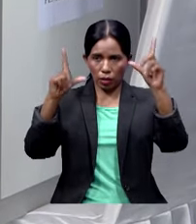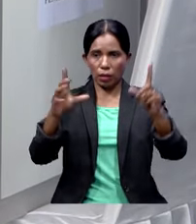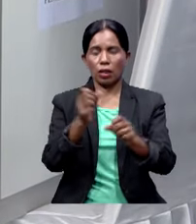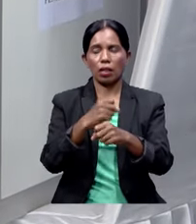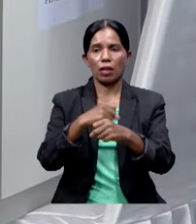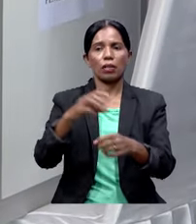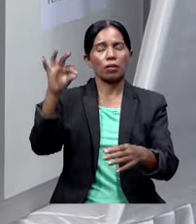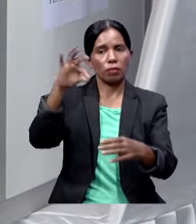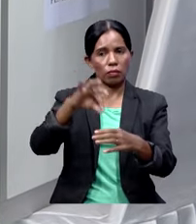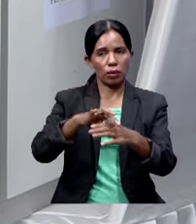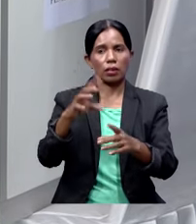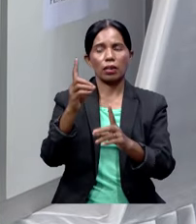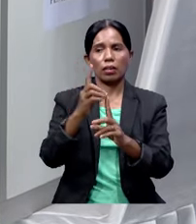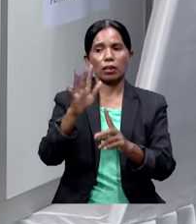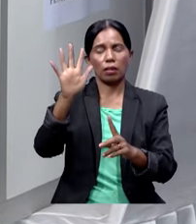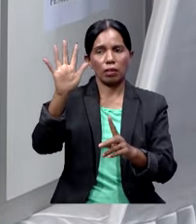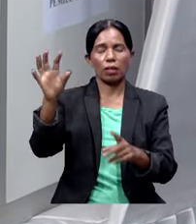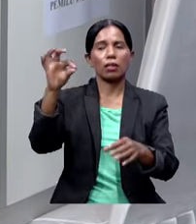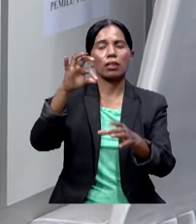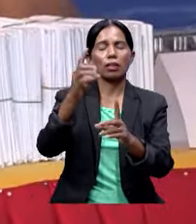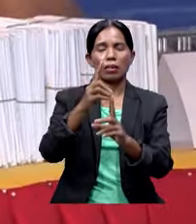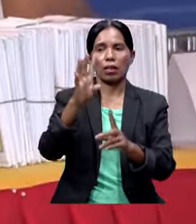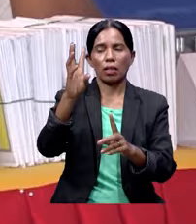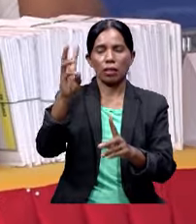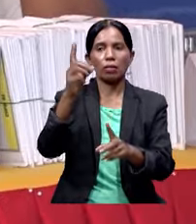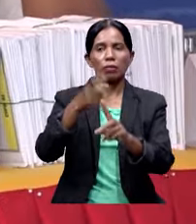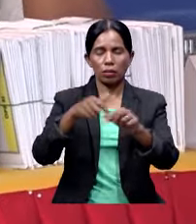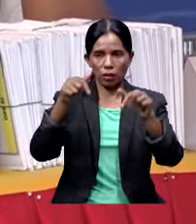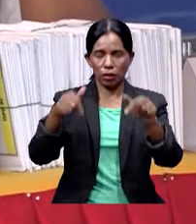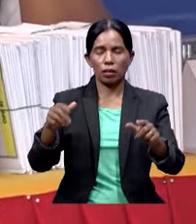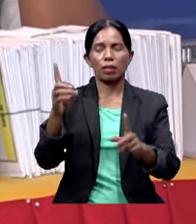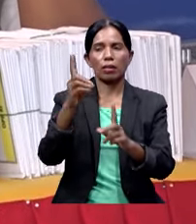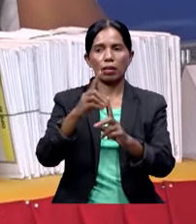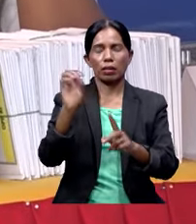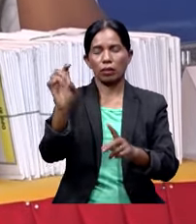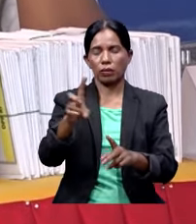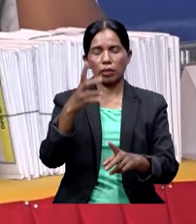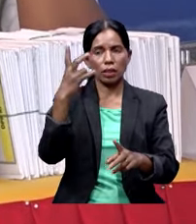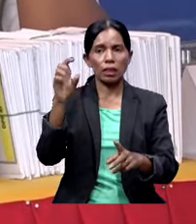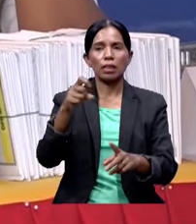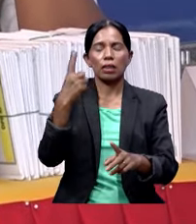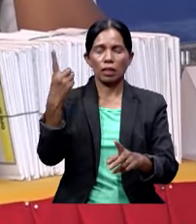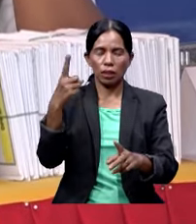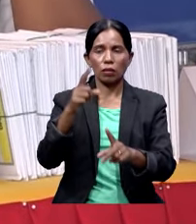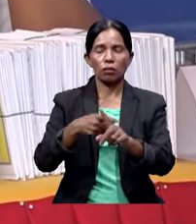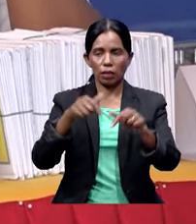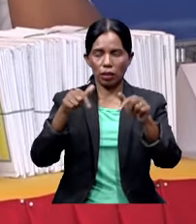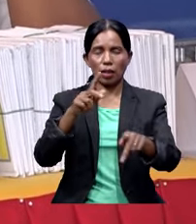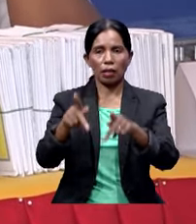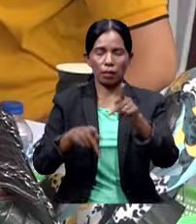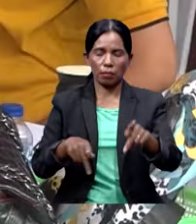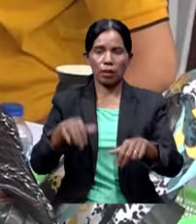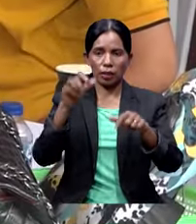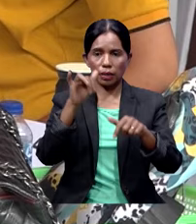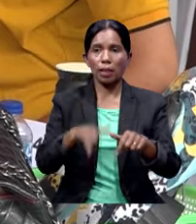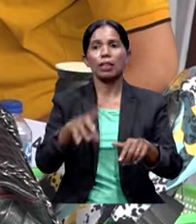halaona eleição e a lorong hat to lorong nem fulangne no e a lorong sanulo resingida fulangne eleitor Sira Nebehela e a